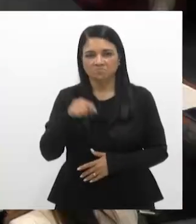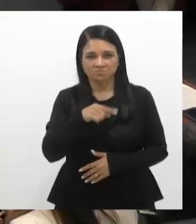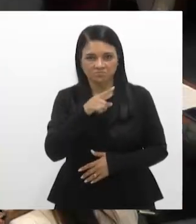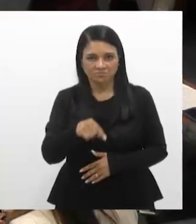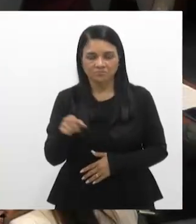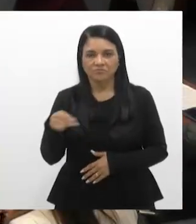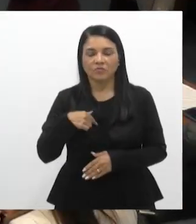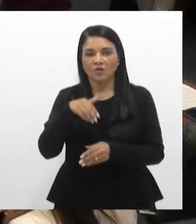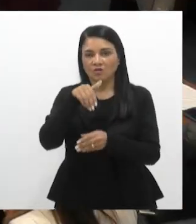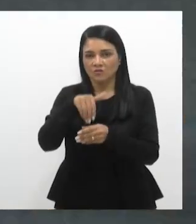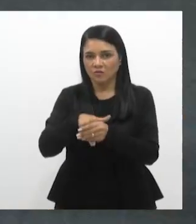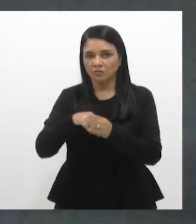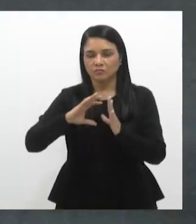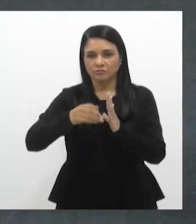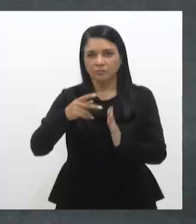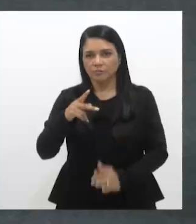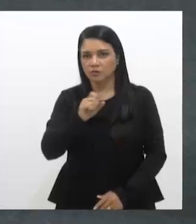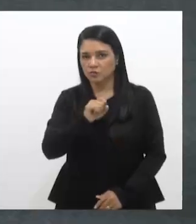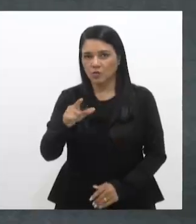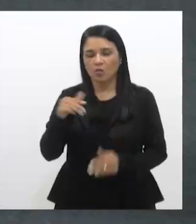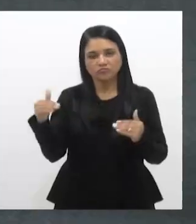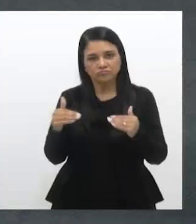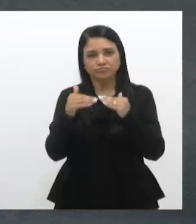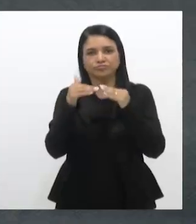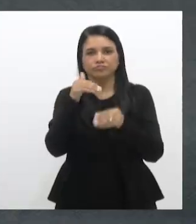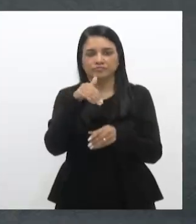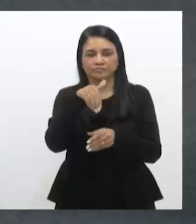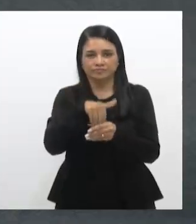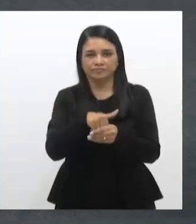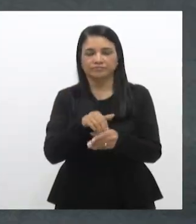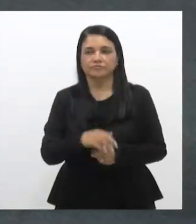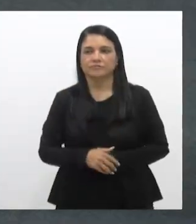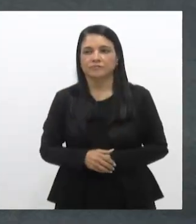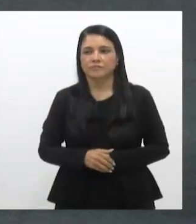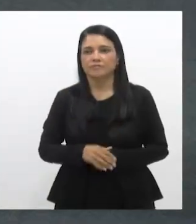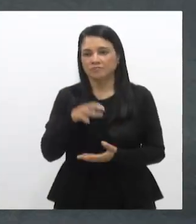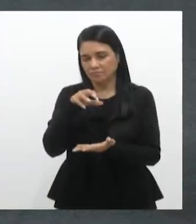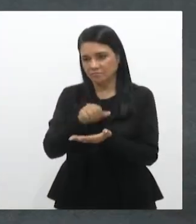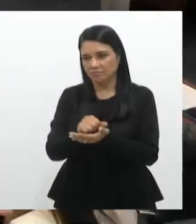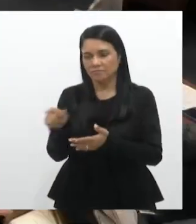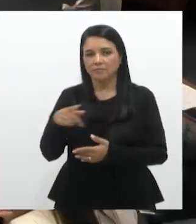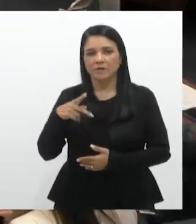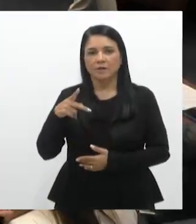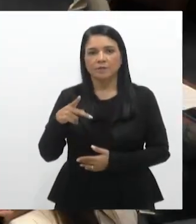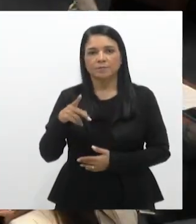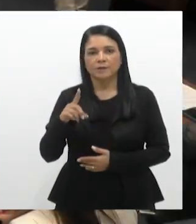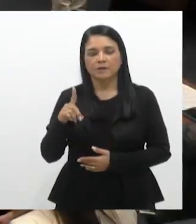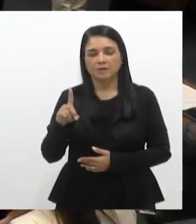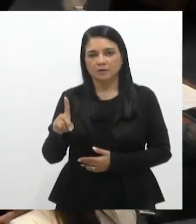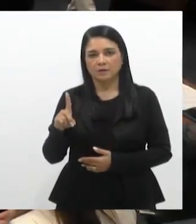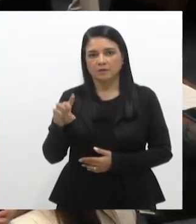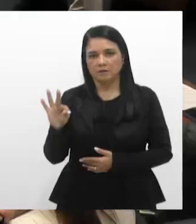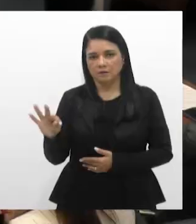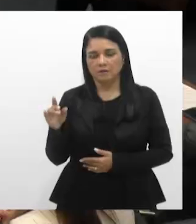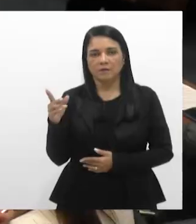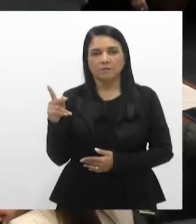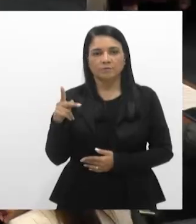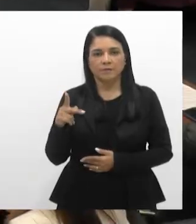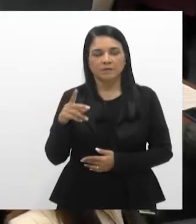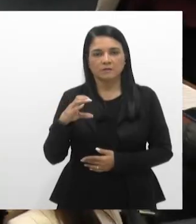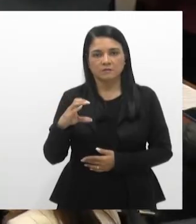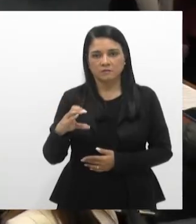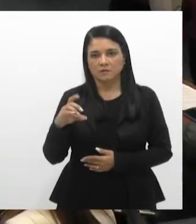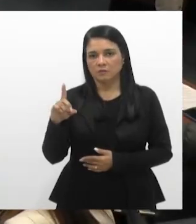Voto da bancada do PSOL favorável, senhor presidente. Consignado. PDT, PCdoB. Deputada